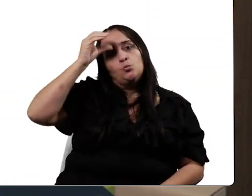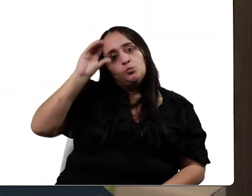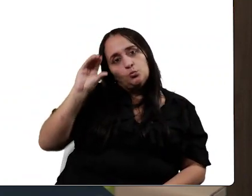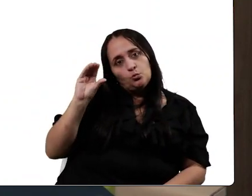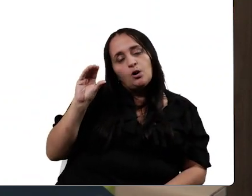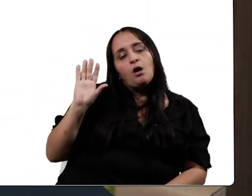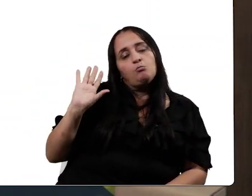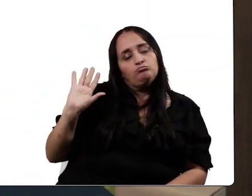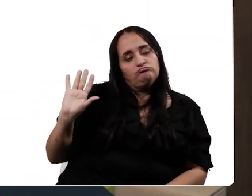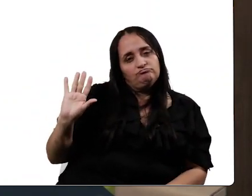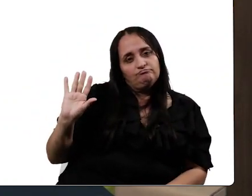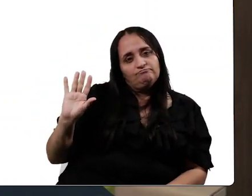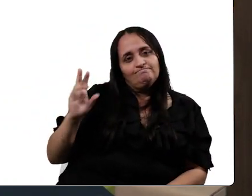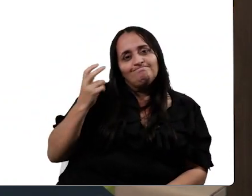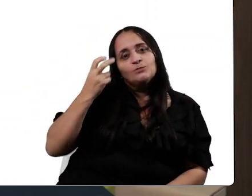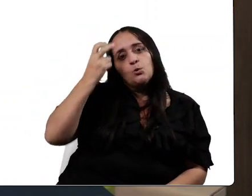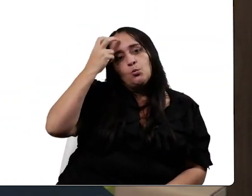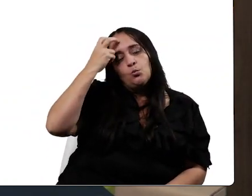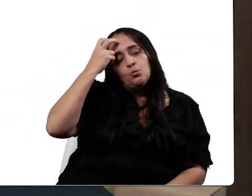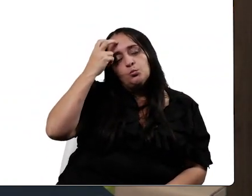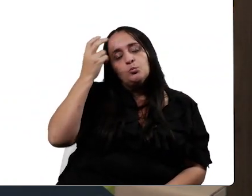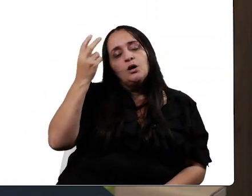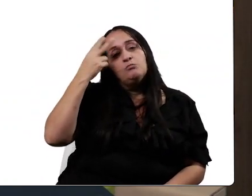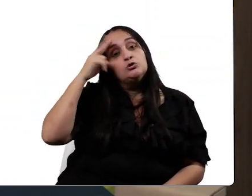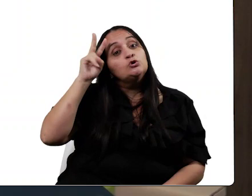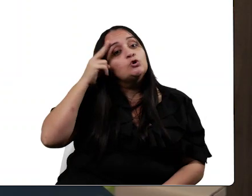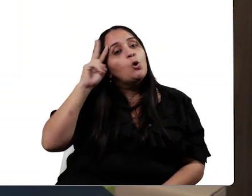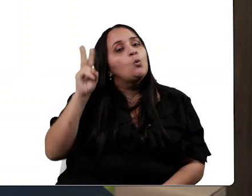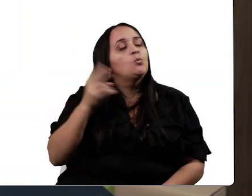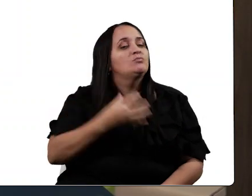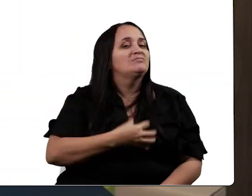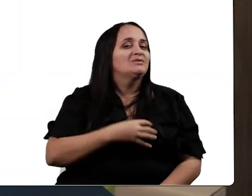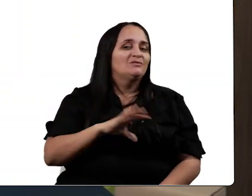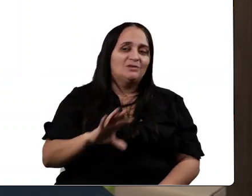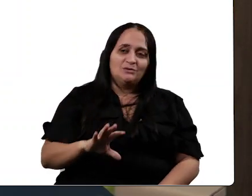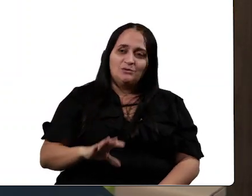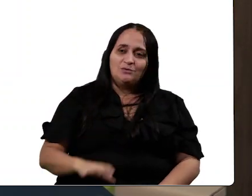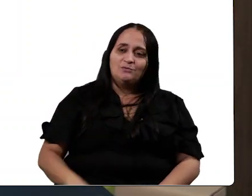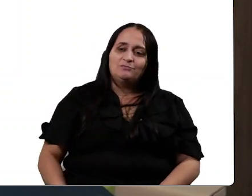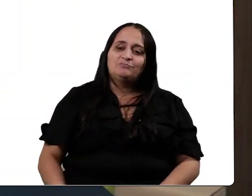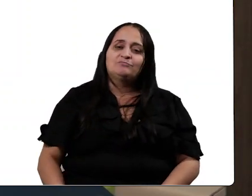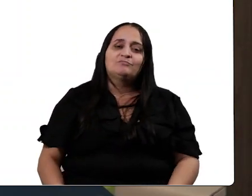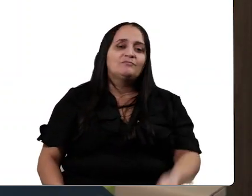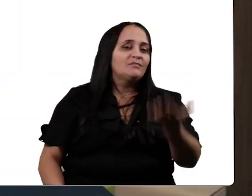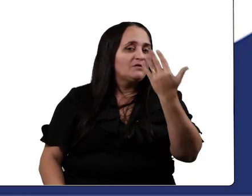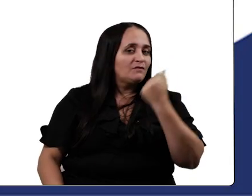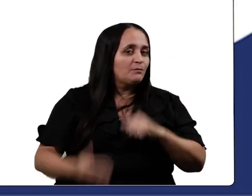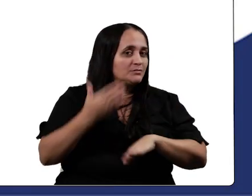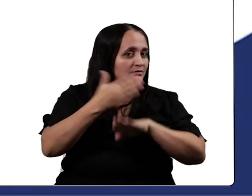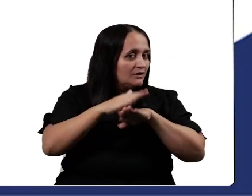turístico é cultural e histórico. Tá bom? Vamos treinar um pouquinho?